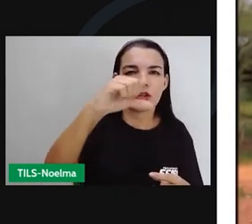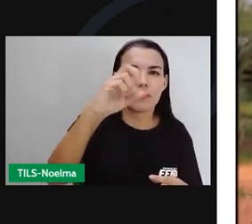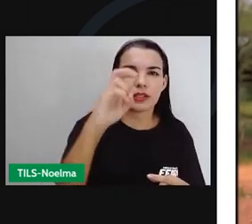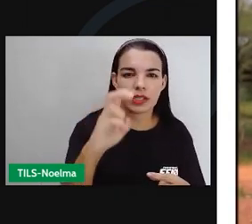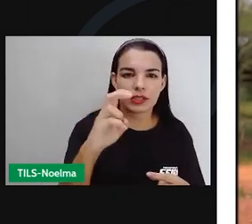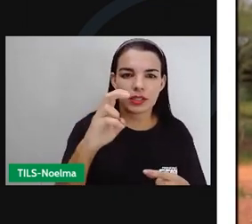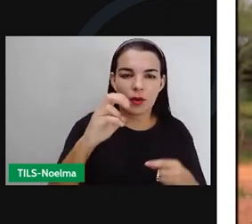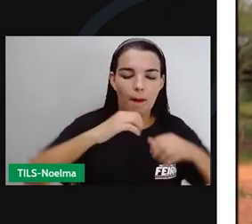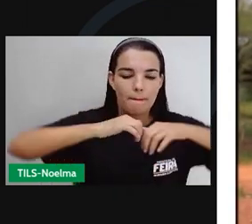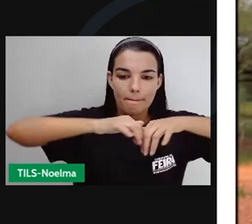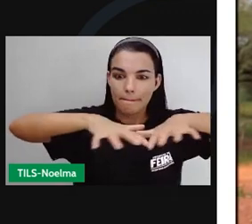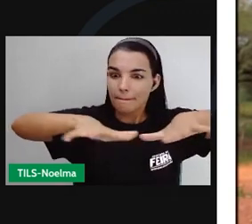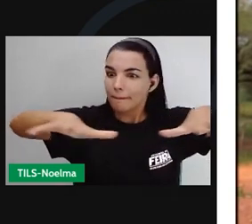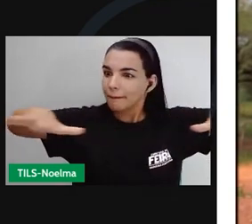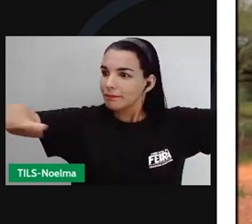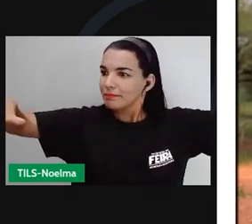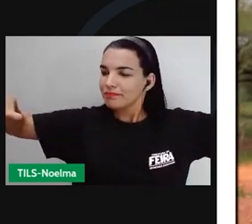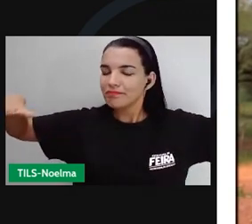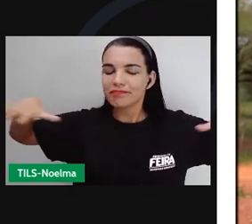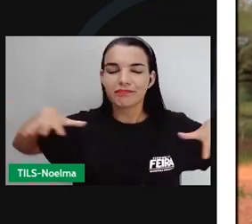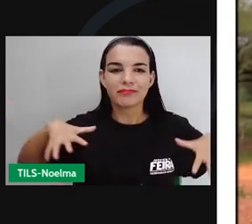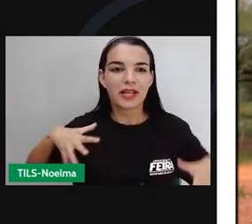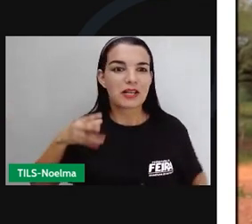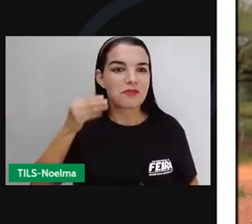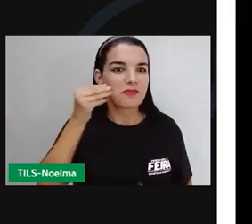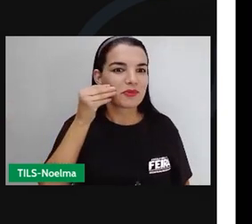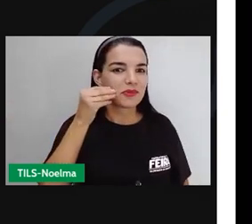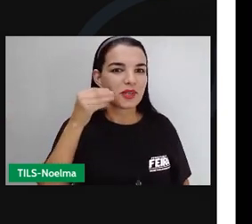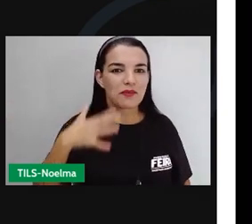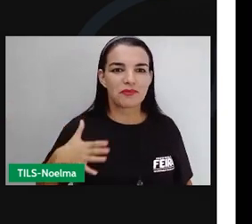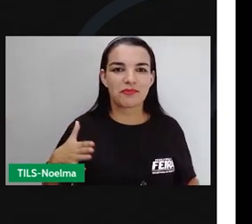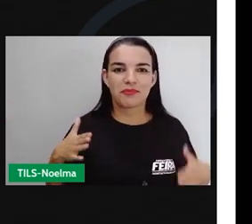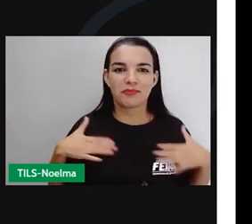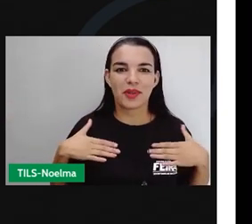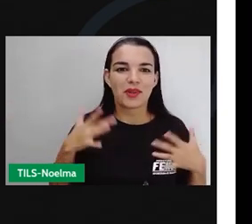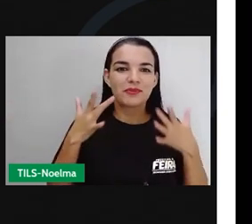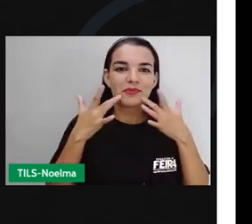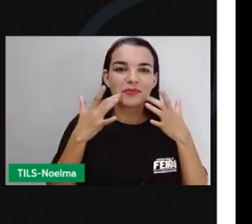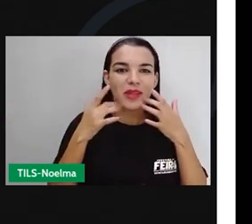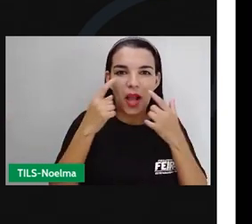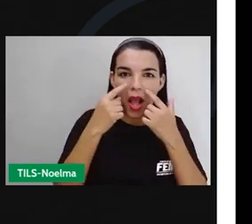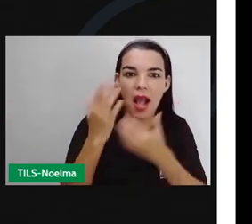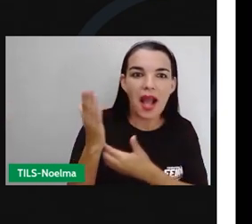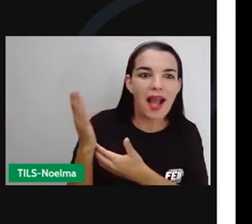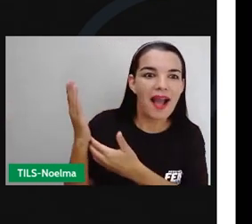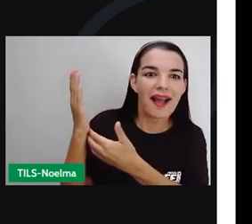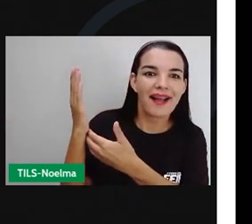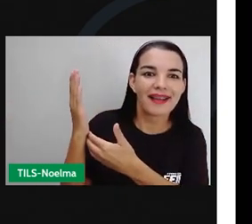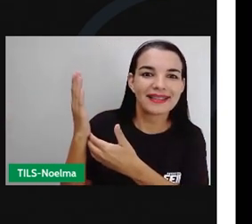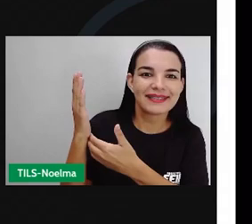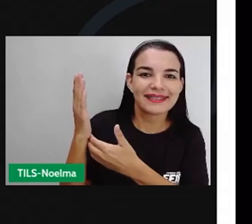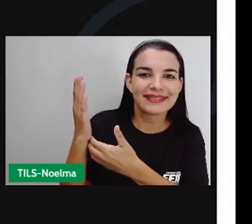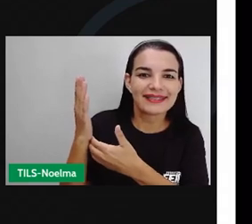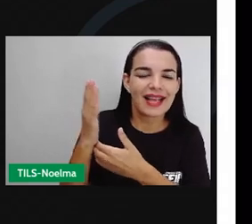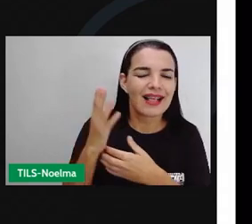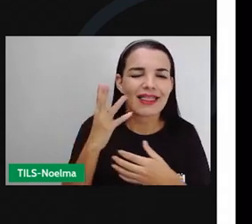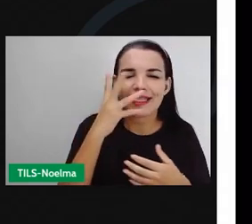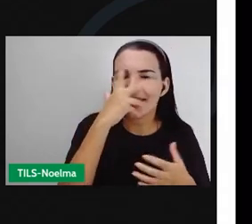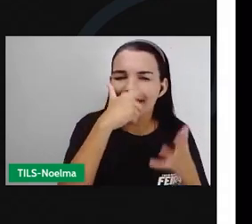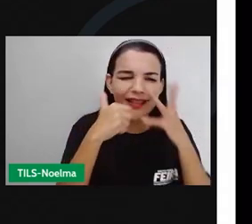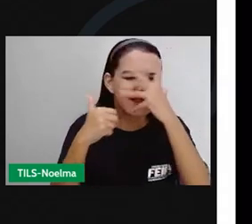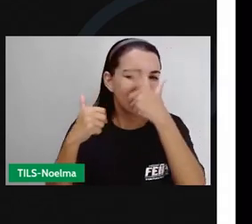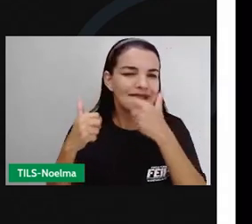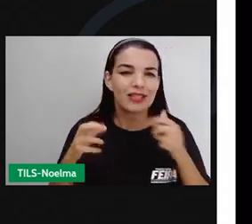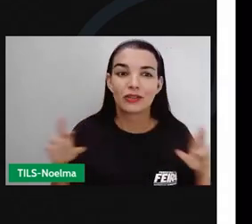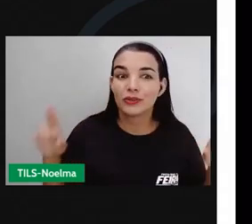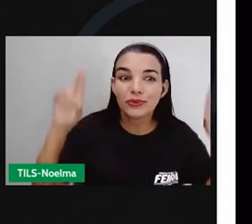pública, estreamos o nosso espetáculo. Era dia de feira em Serra Talhada. Foi um sucesso ver aquele